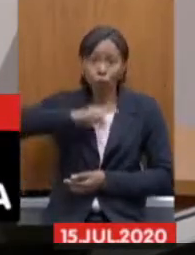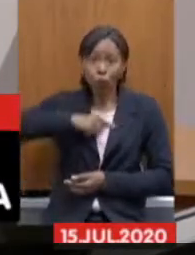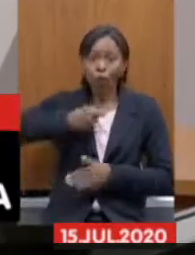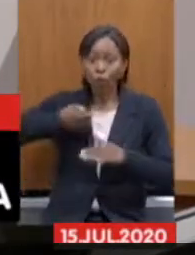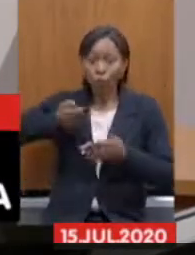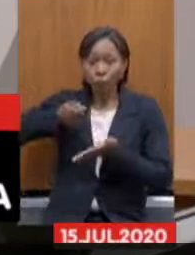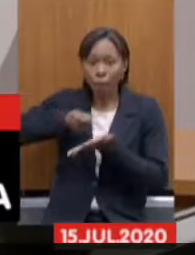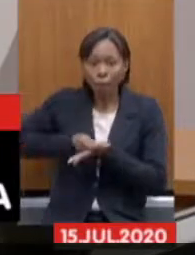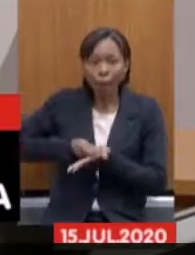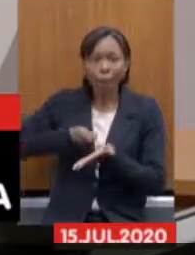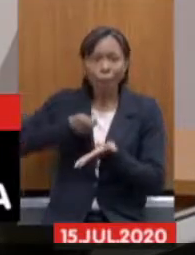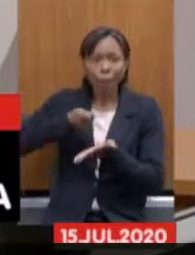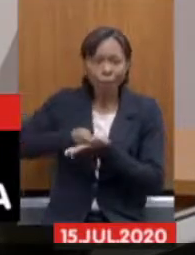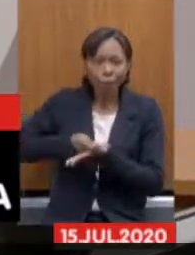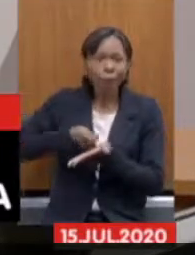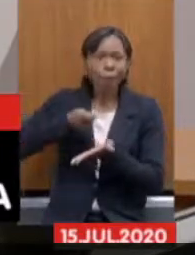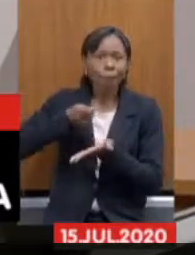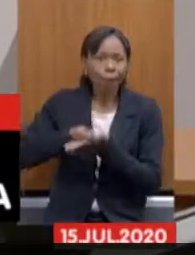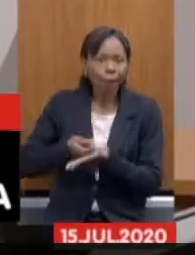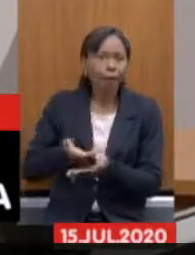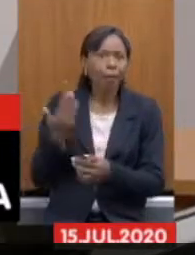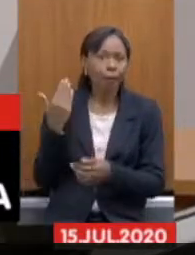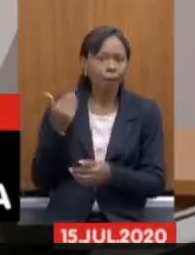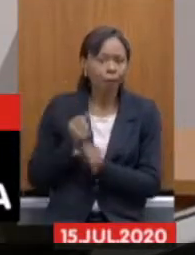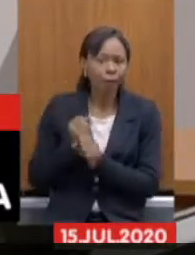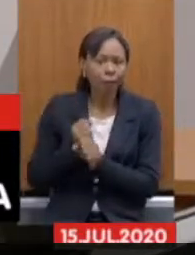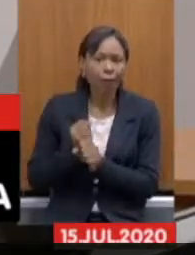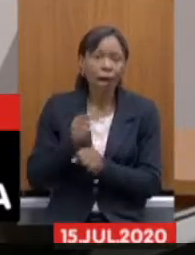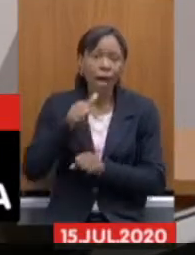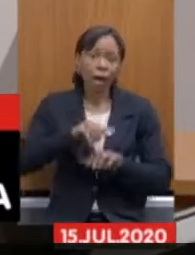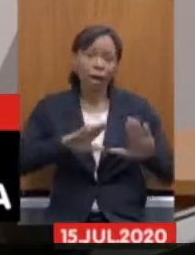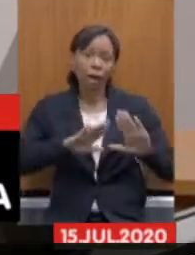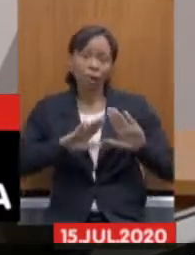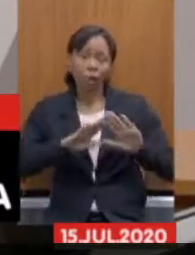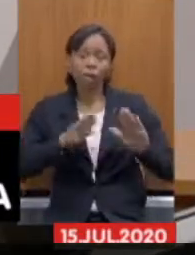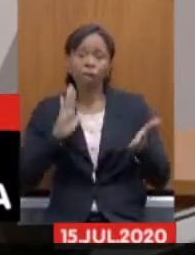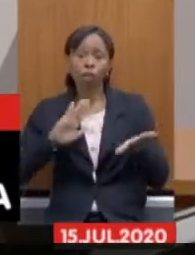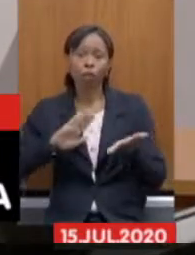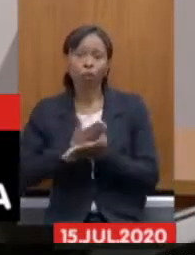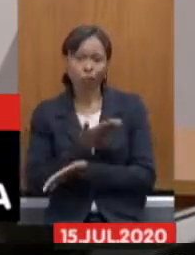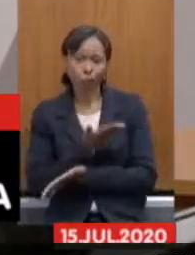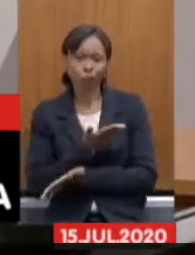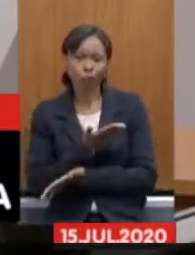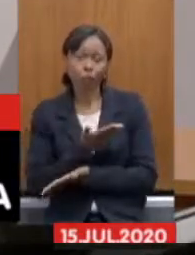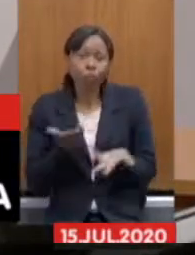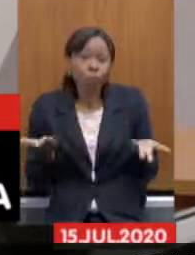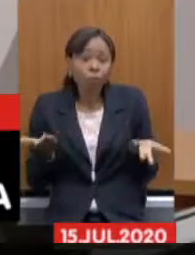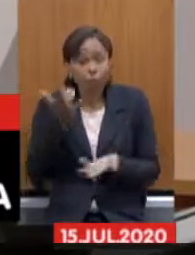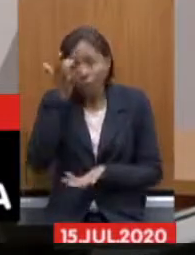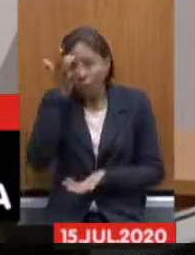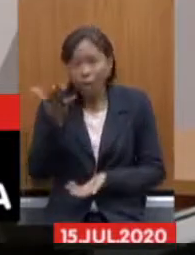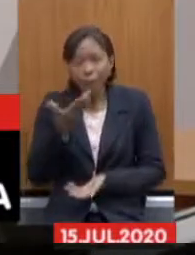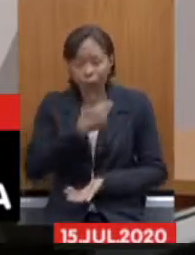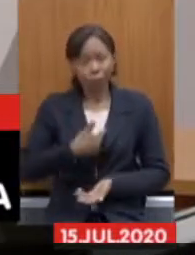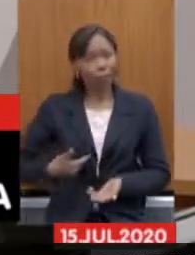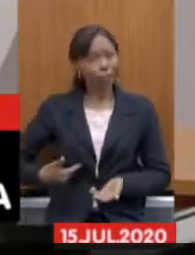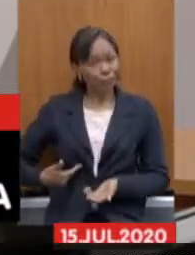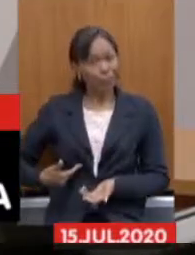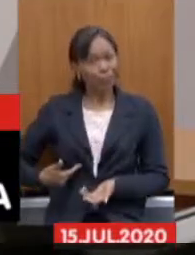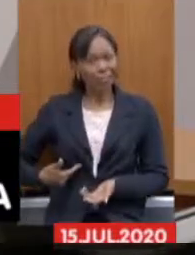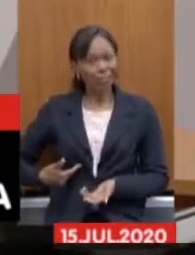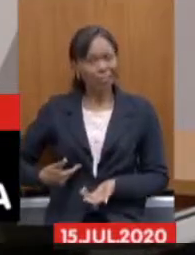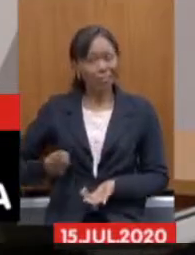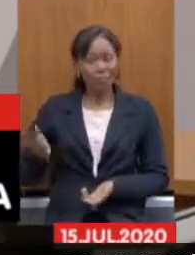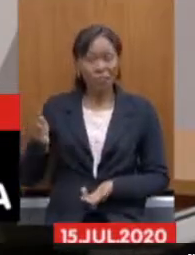durante todo esse tempo essa casa de fato aprovou a retirada então é muito fácil o governador chegar